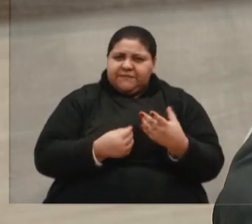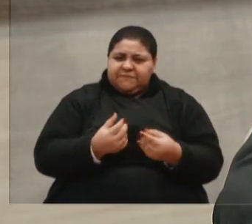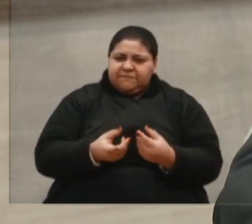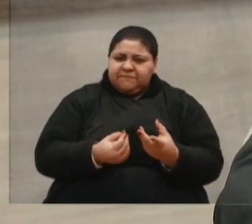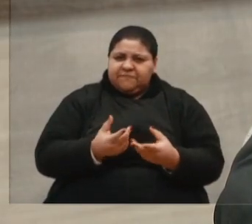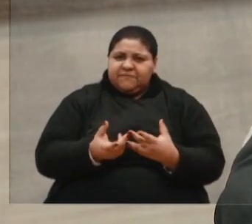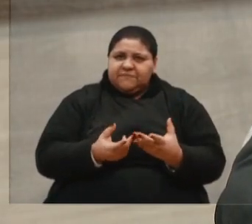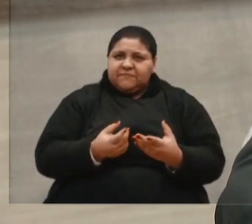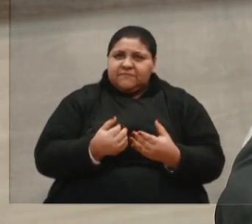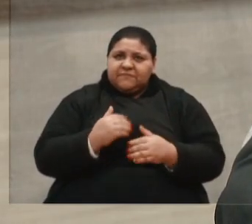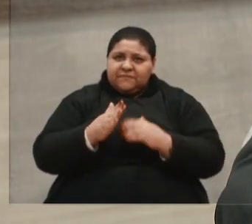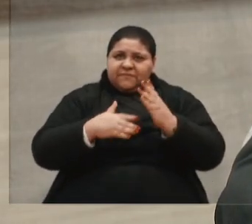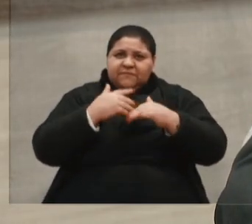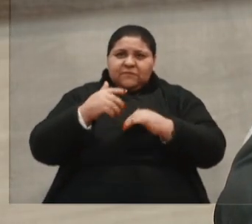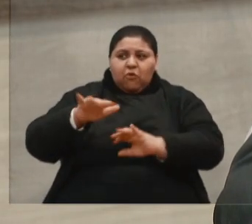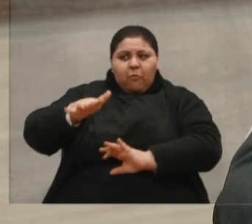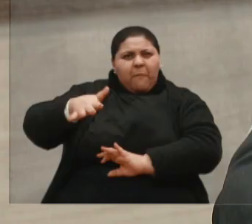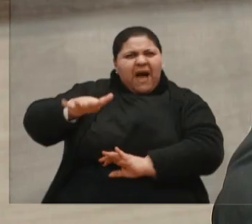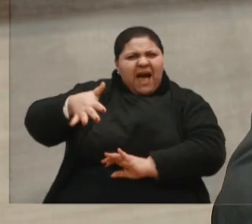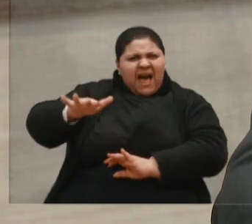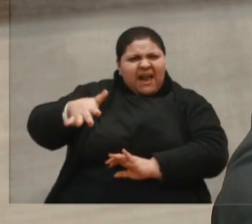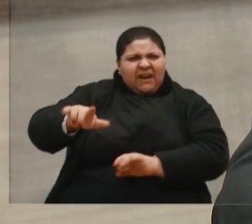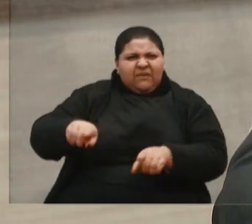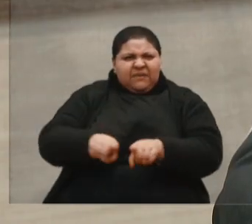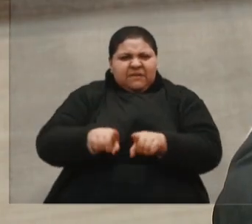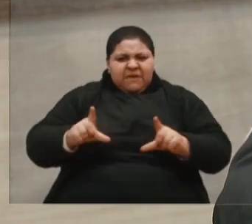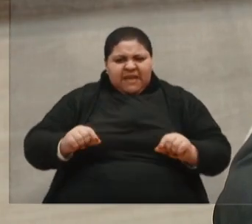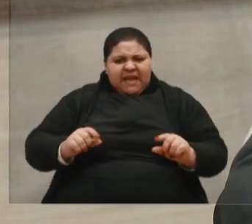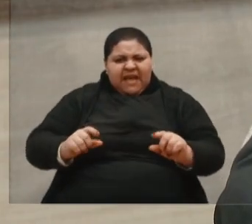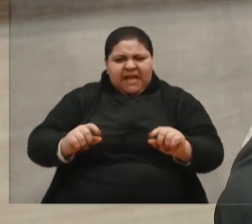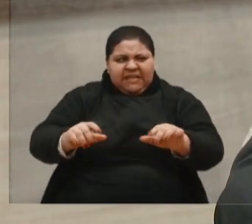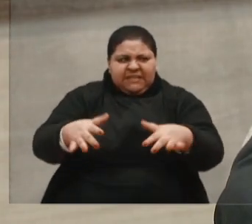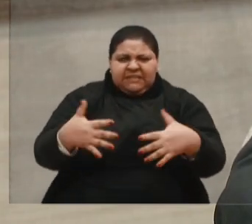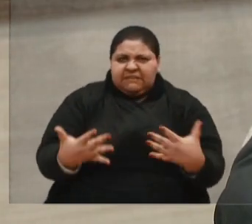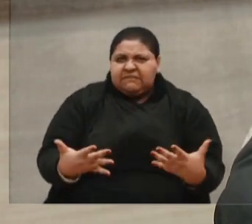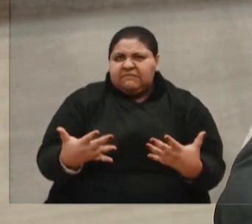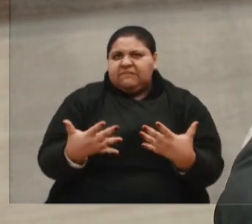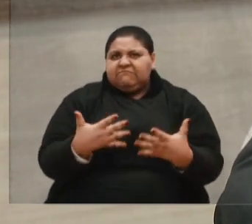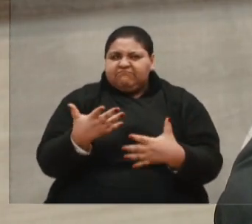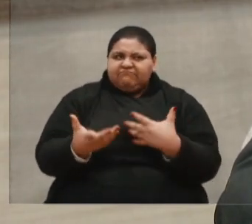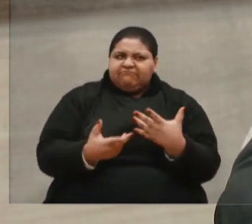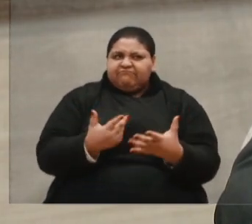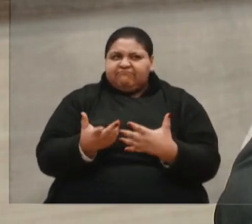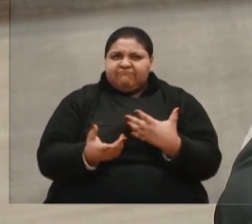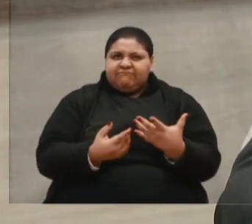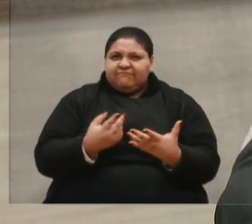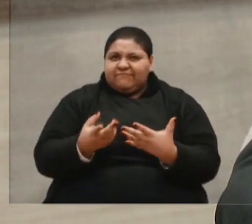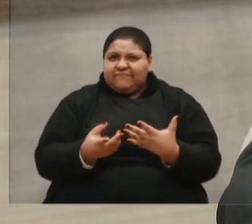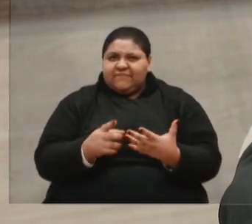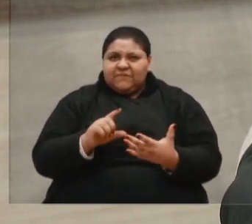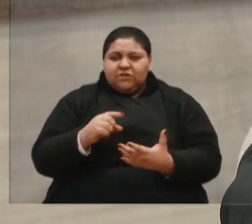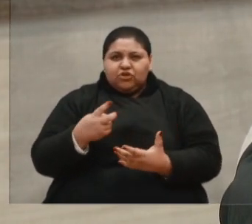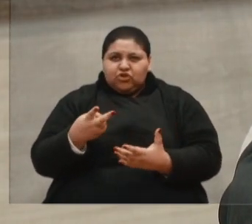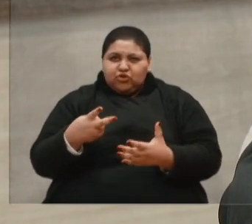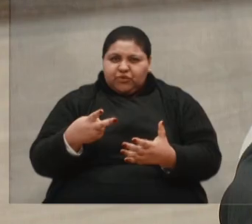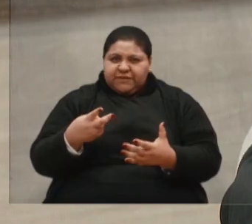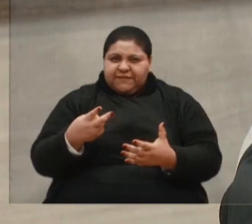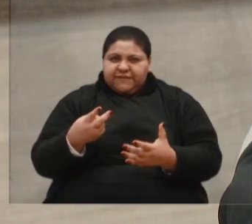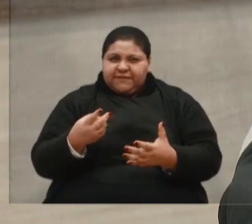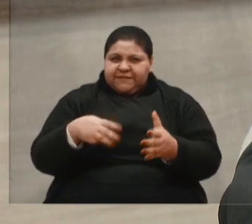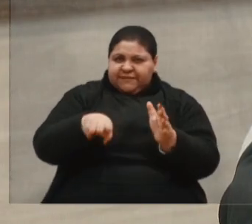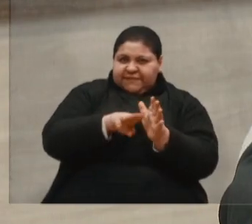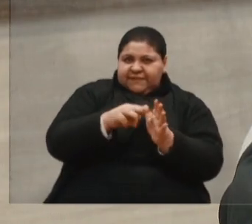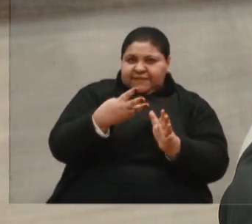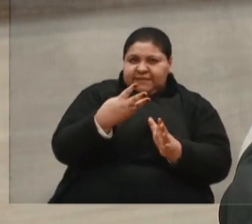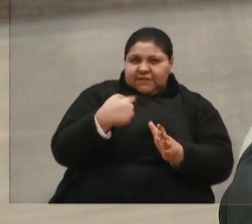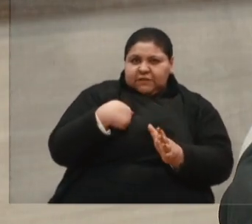que evolui para um Parkinson, também tem câncer, enfim, né? E tu ficas ali de 2 a